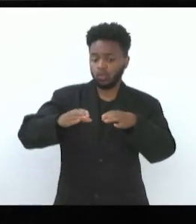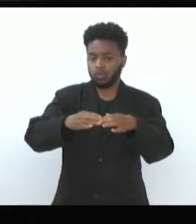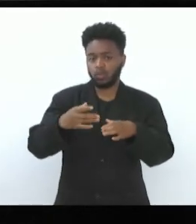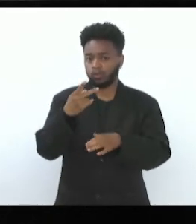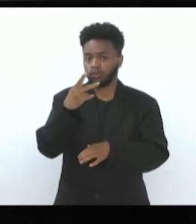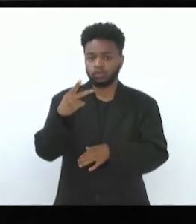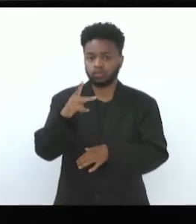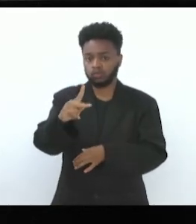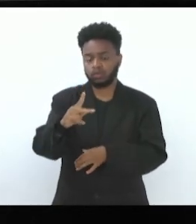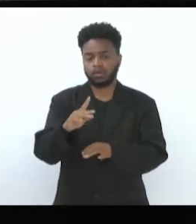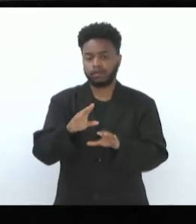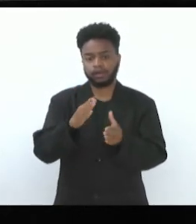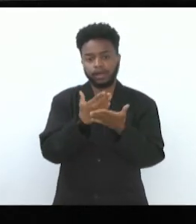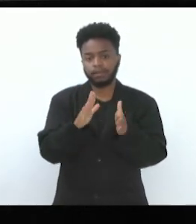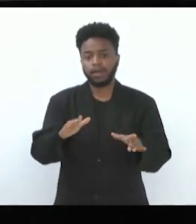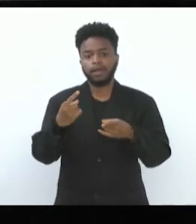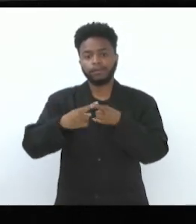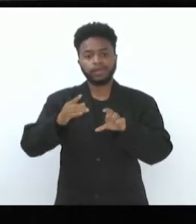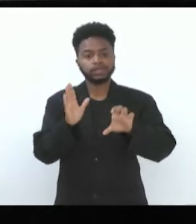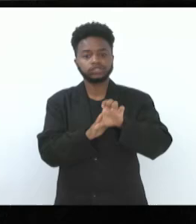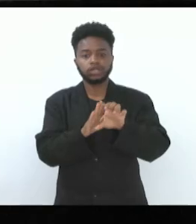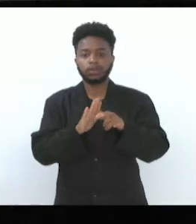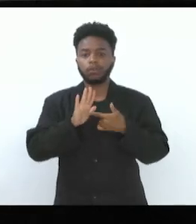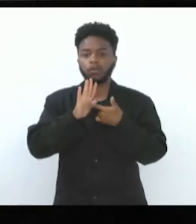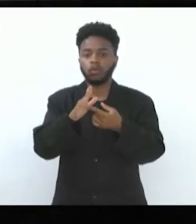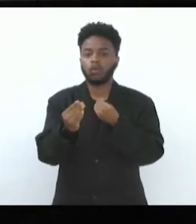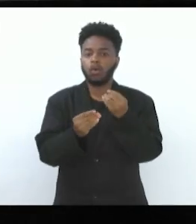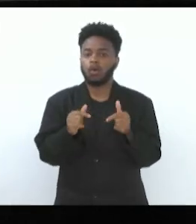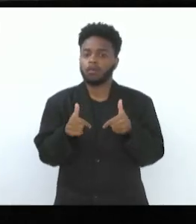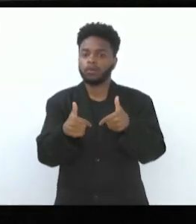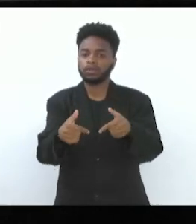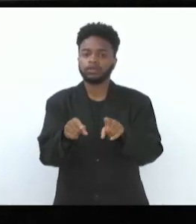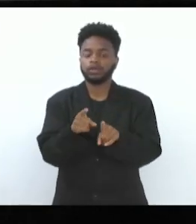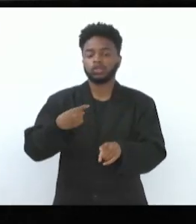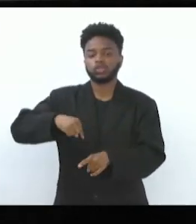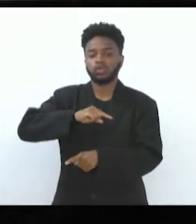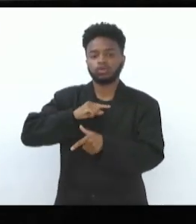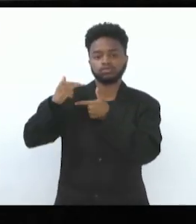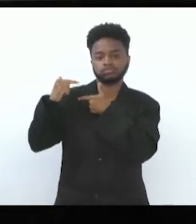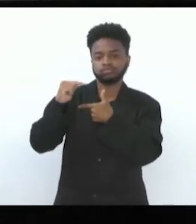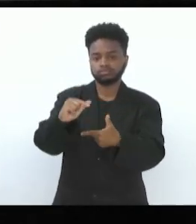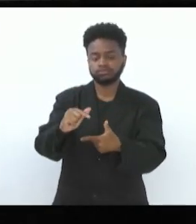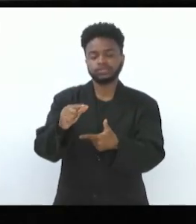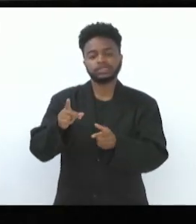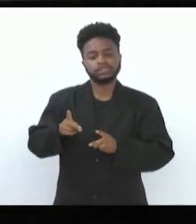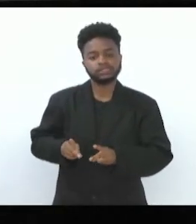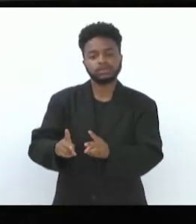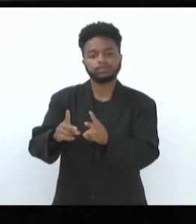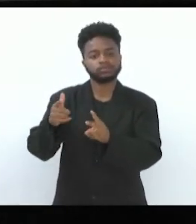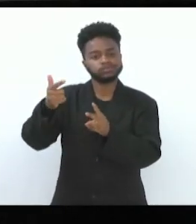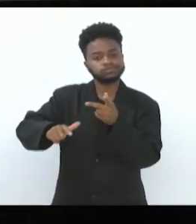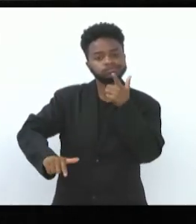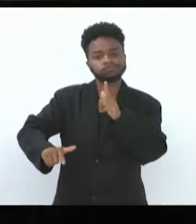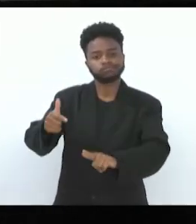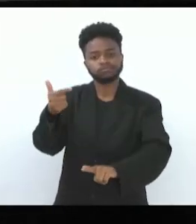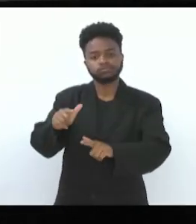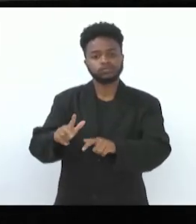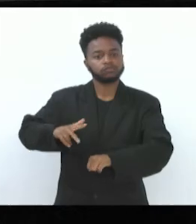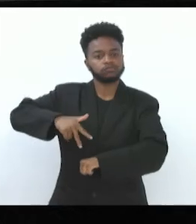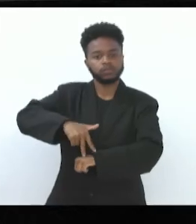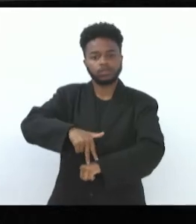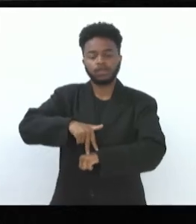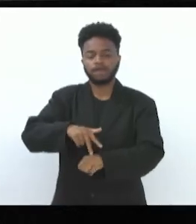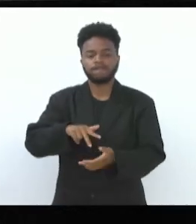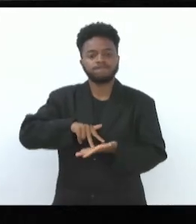acabar. Porque a esquerda está mostrando para o que veio. E nós, conservadores, cada vez mais estamos aqui, ó,